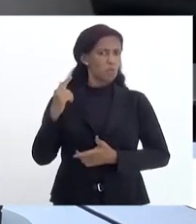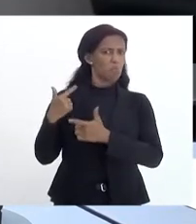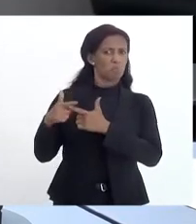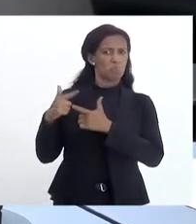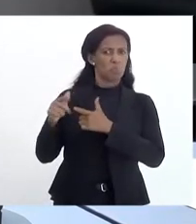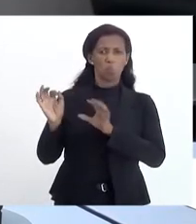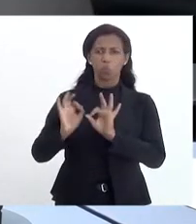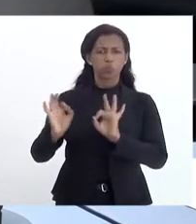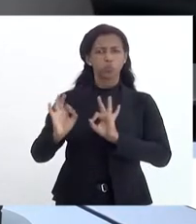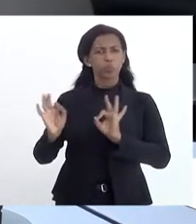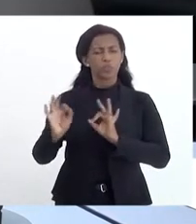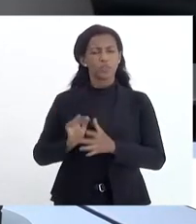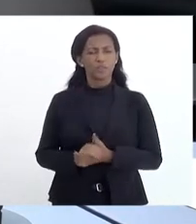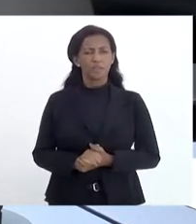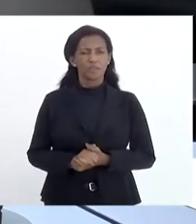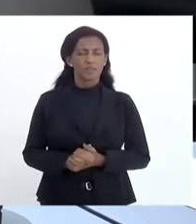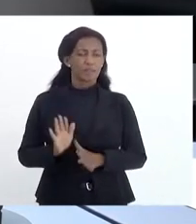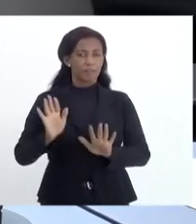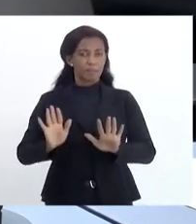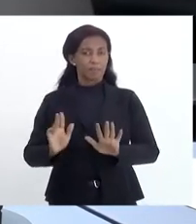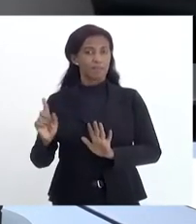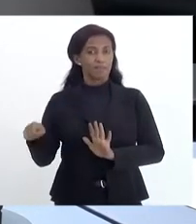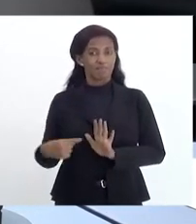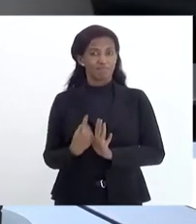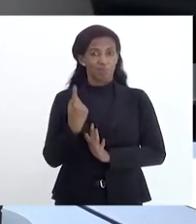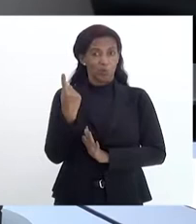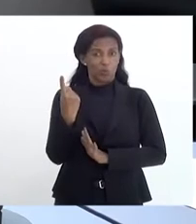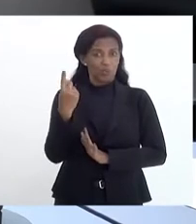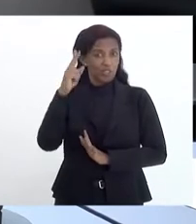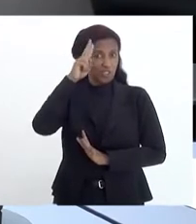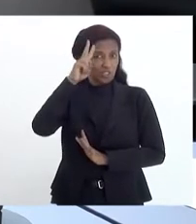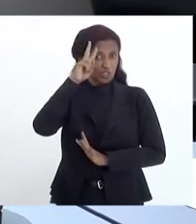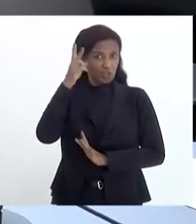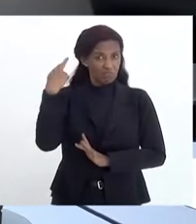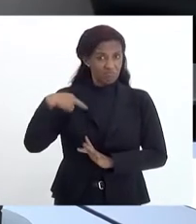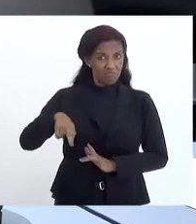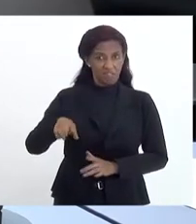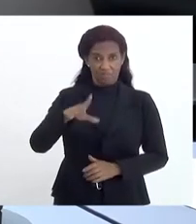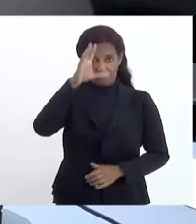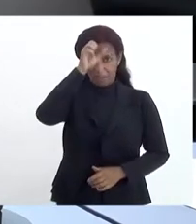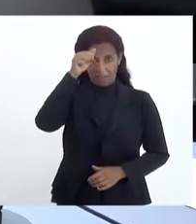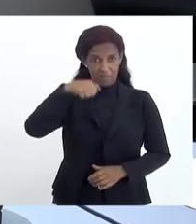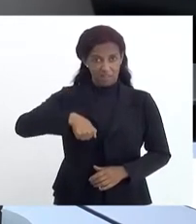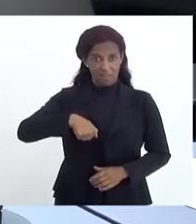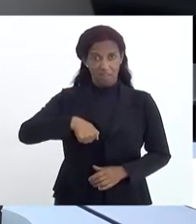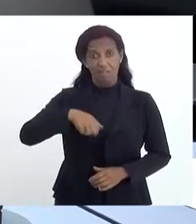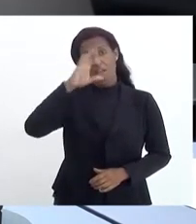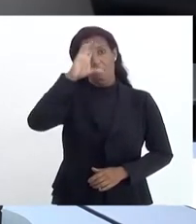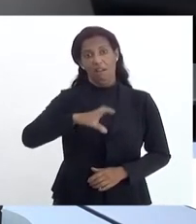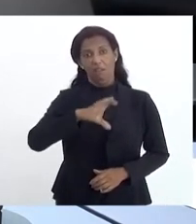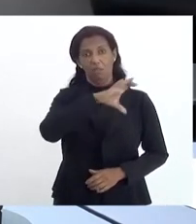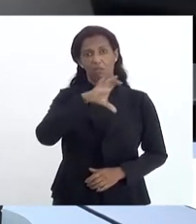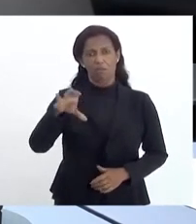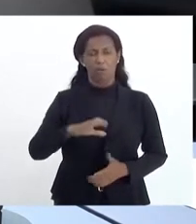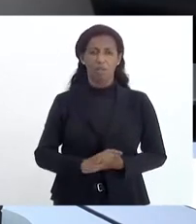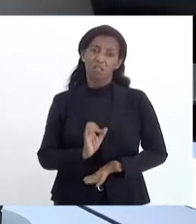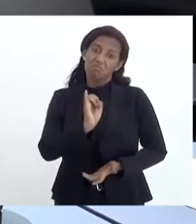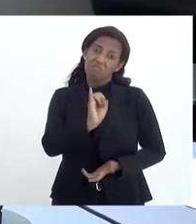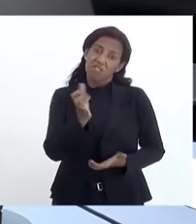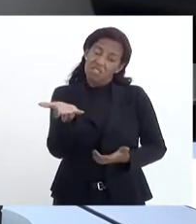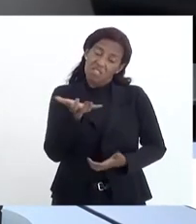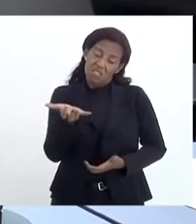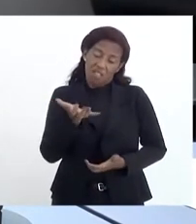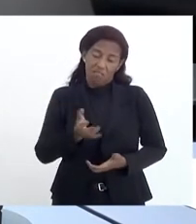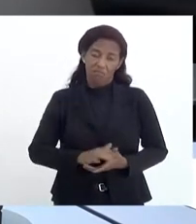nenhum. Mas a única história de religião que o senhor vai aprender aqui dentro é da católica. Se o senhor quiser, muito